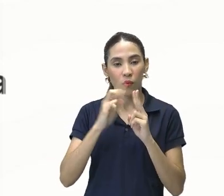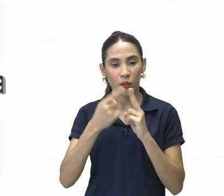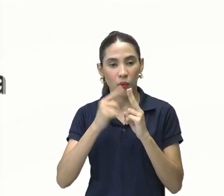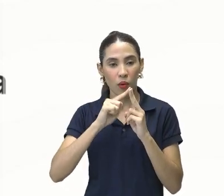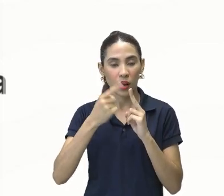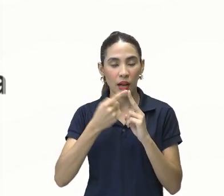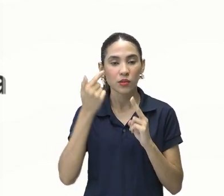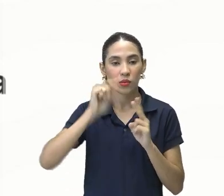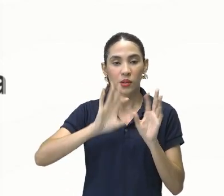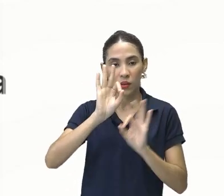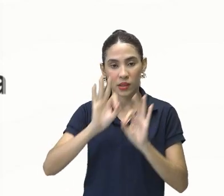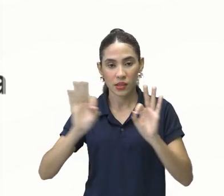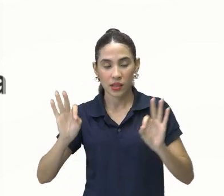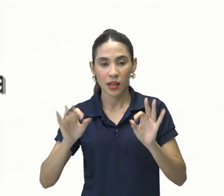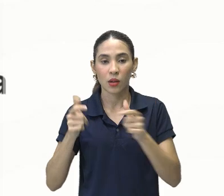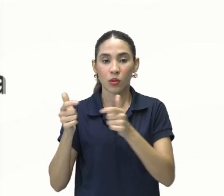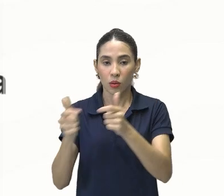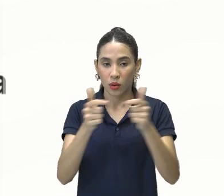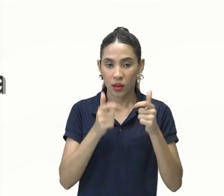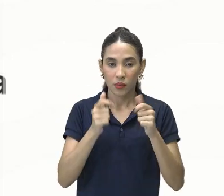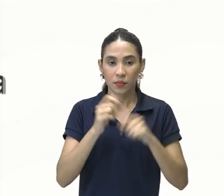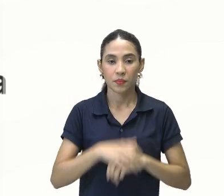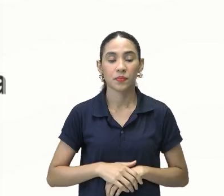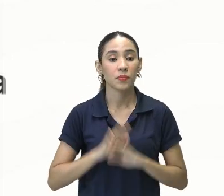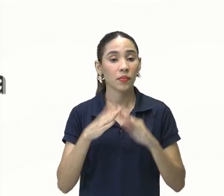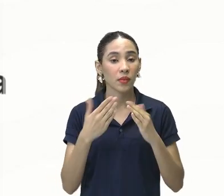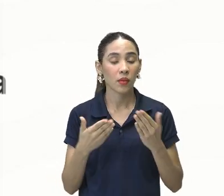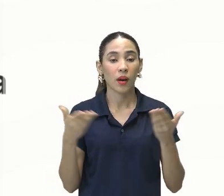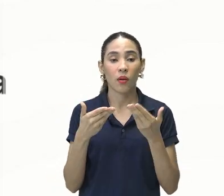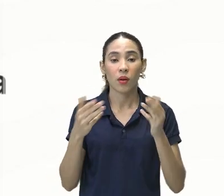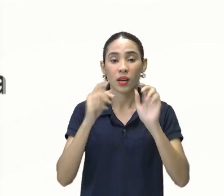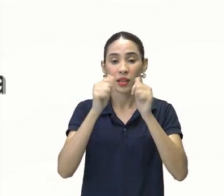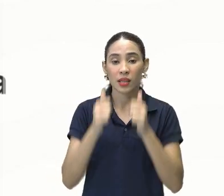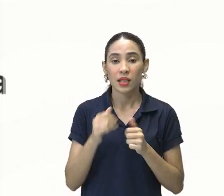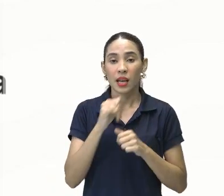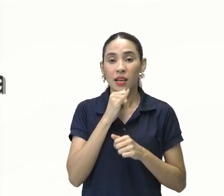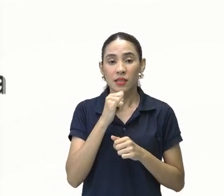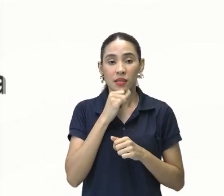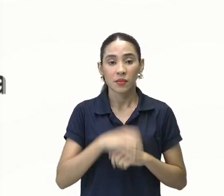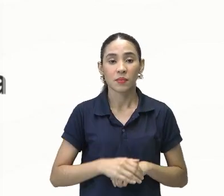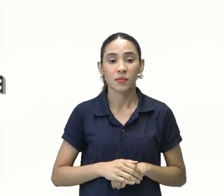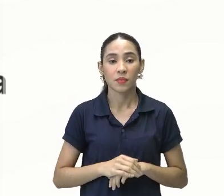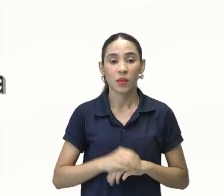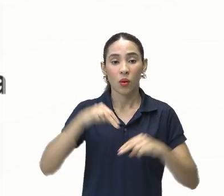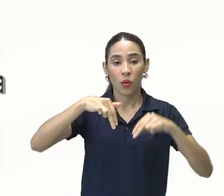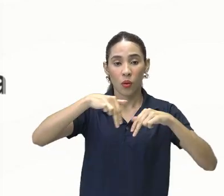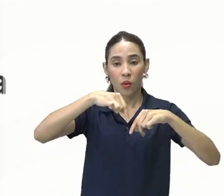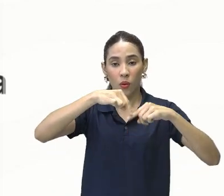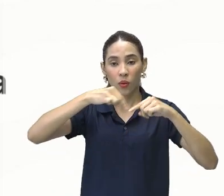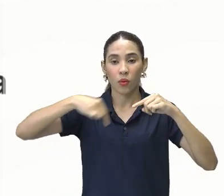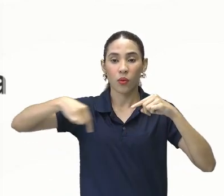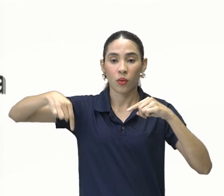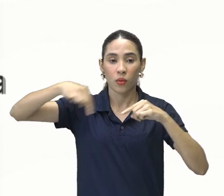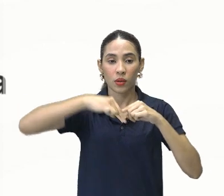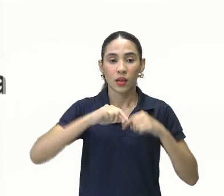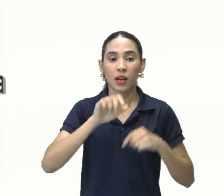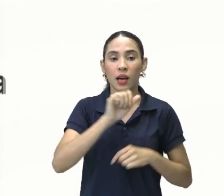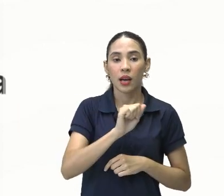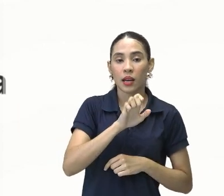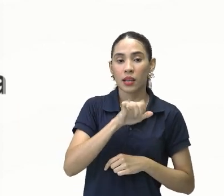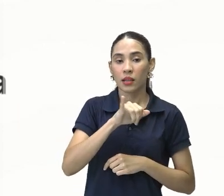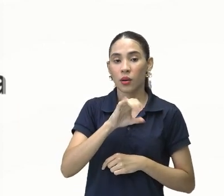conseguir organizar aqui as posições delas. Agora, vamos analisar aqui as nossas rodas, ó. A, E, I, O,